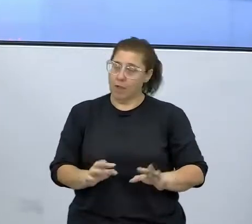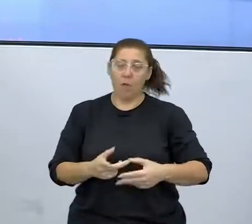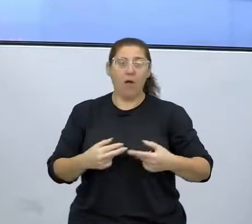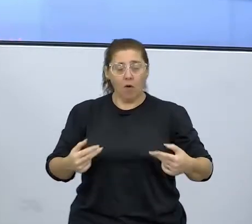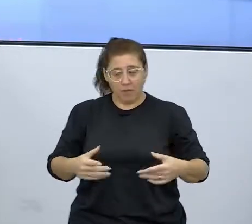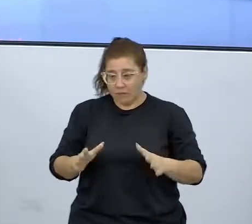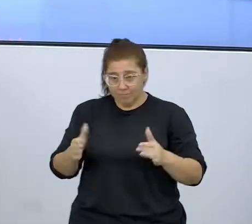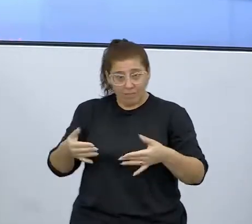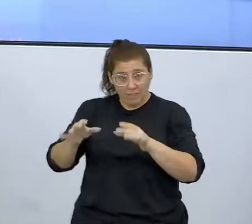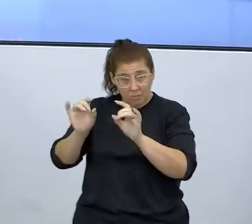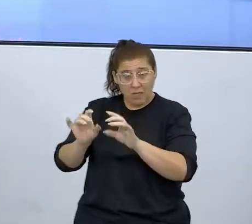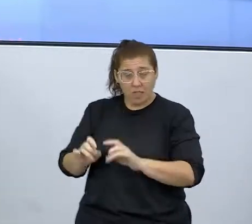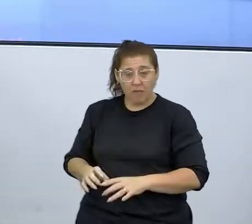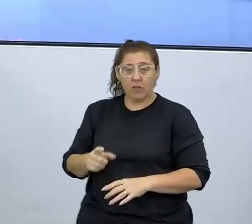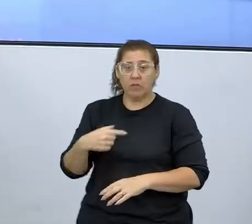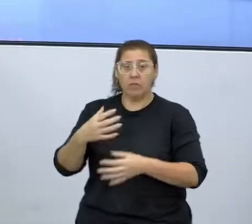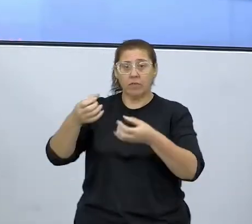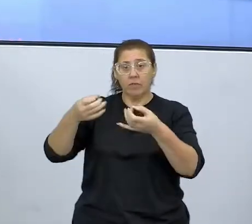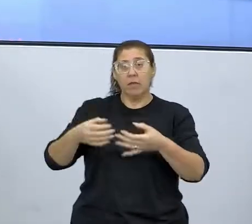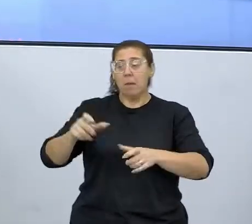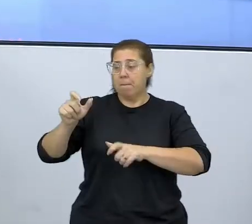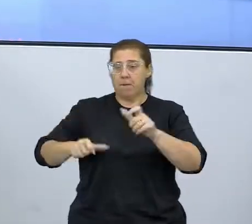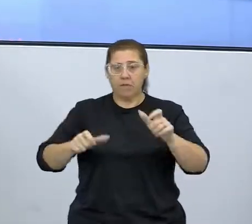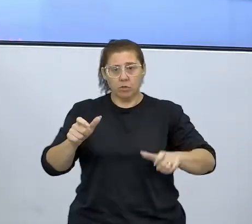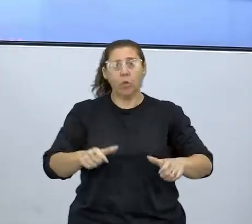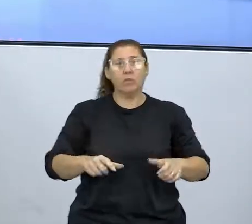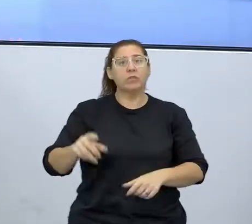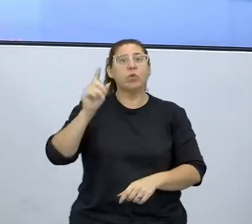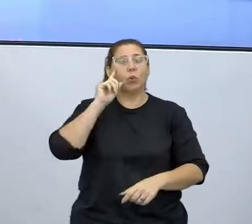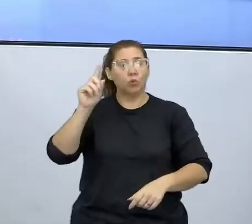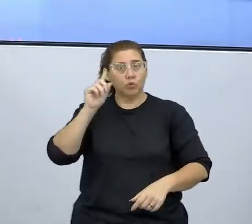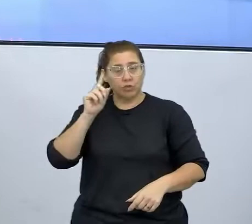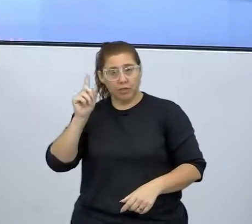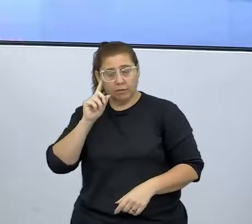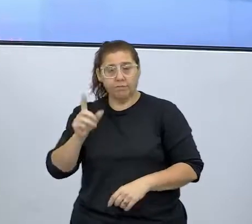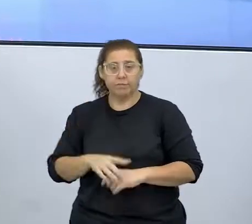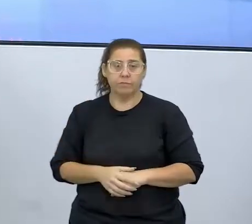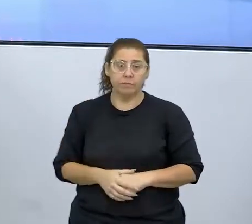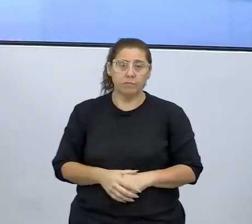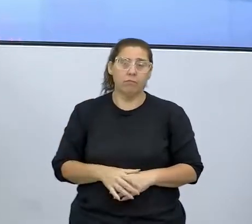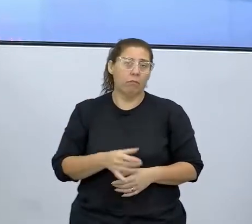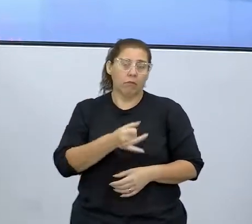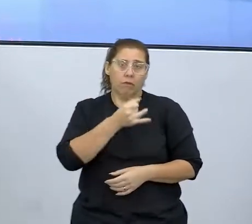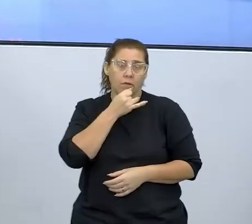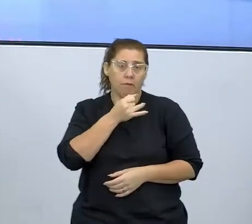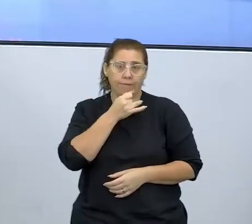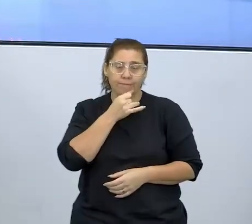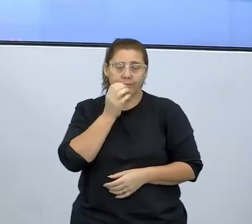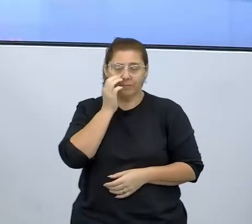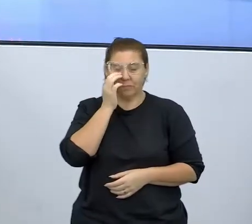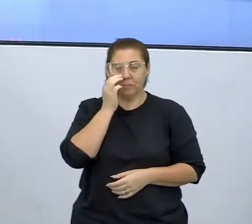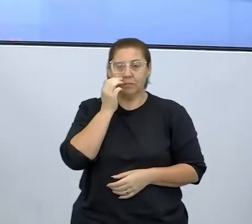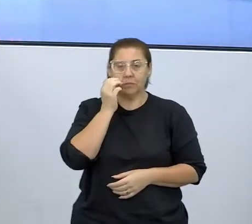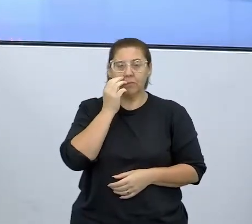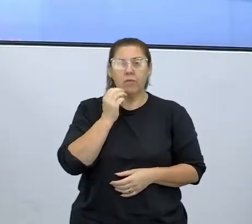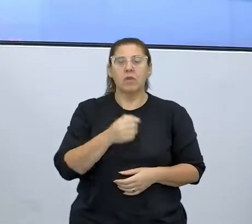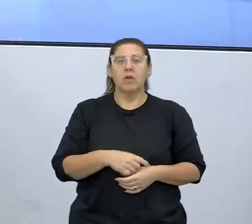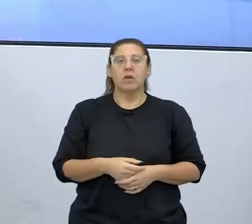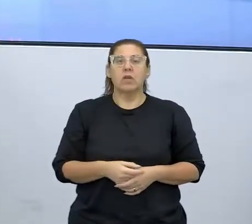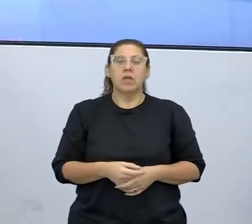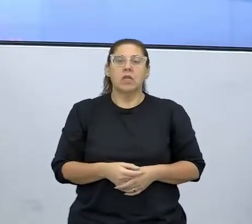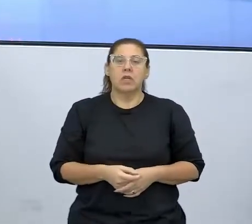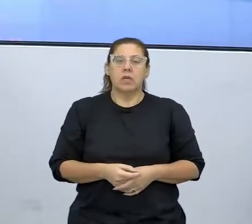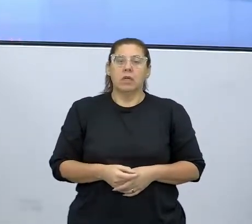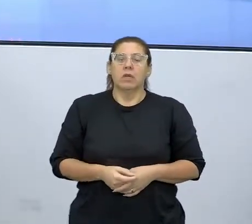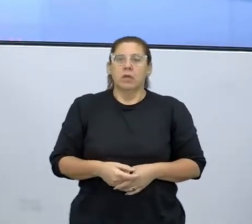muito específicas. A gente está falando de pessoas que fazem isso com frequência. Como, por exemplo, muitas vezes a compulsão alimentar vem